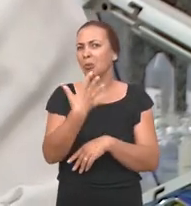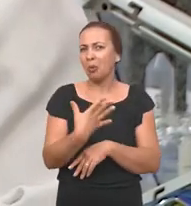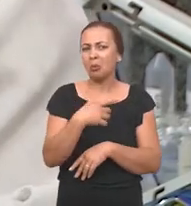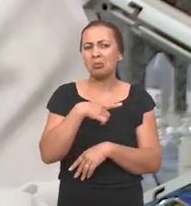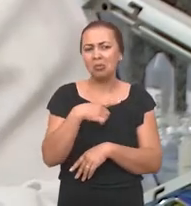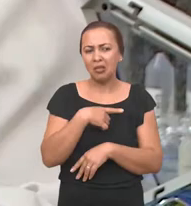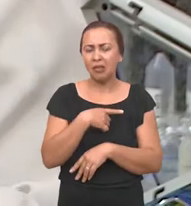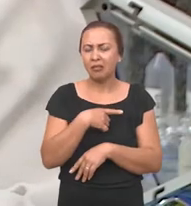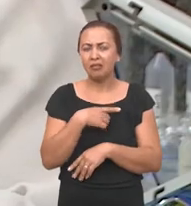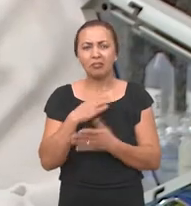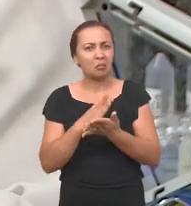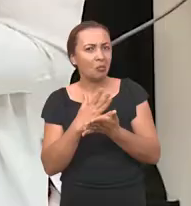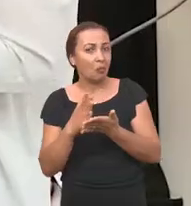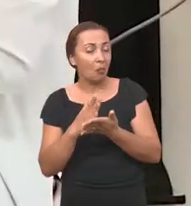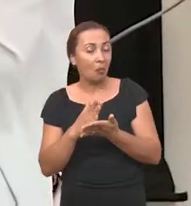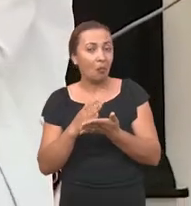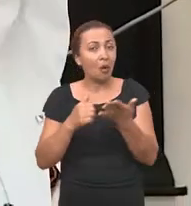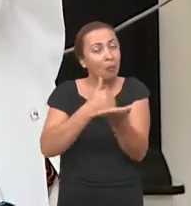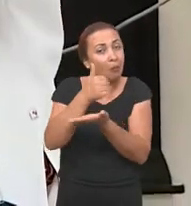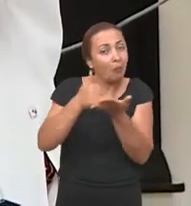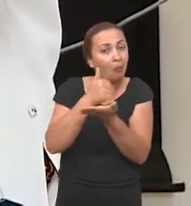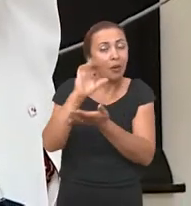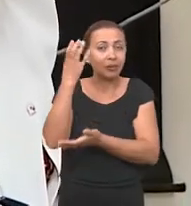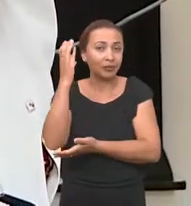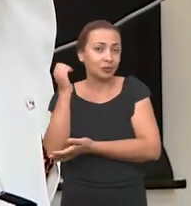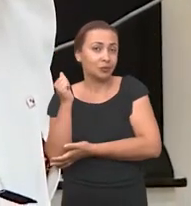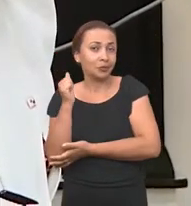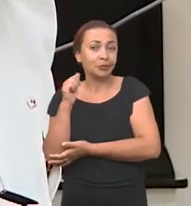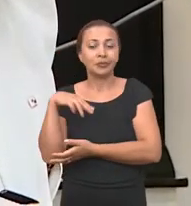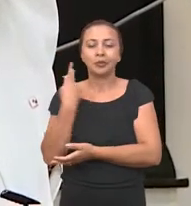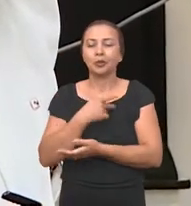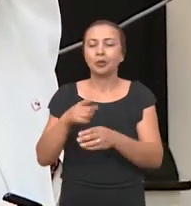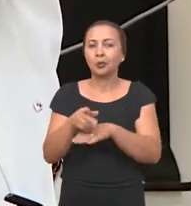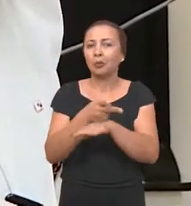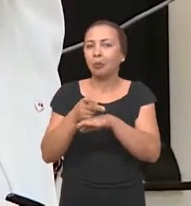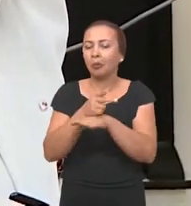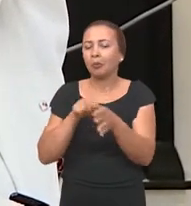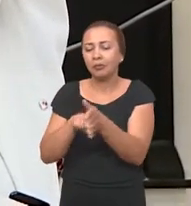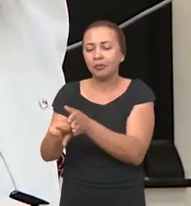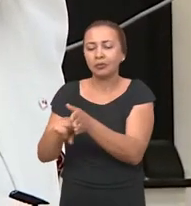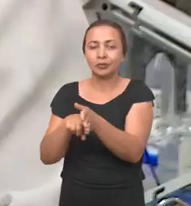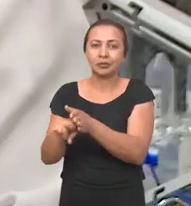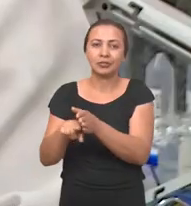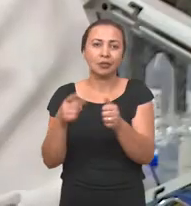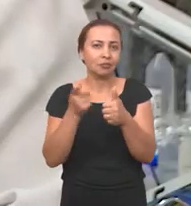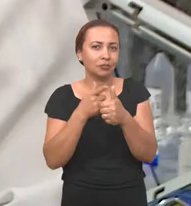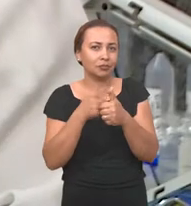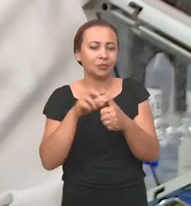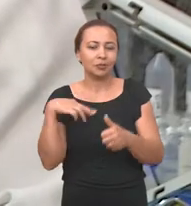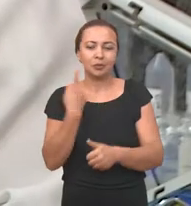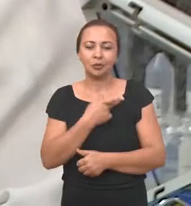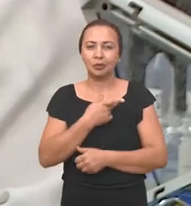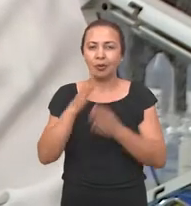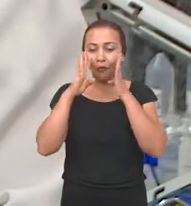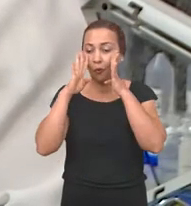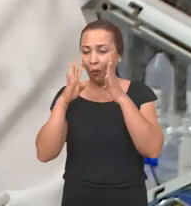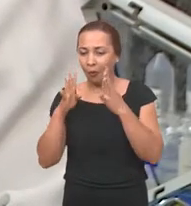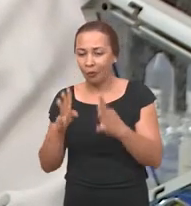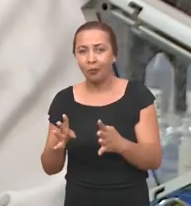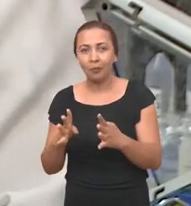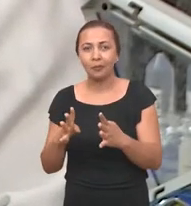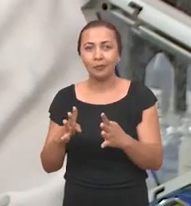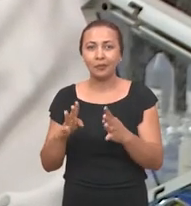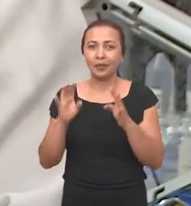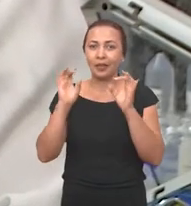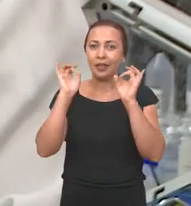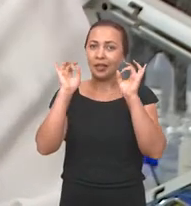teria nenhum fundamento científico? E foi isso que a gente buscou investigar. Então, primeiramente, a gente focou